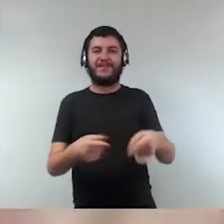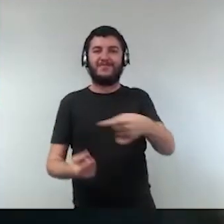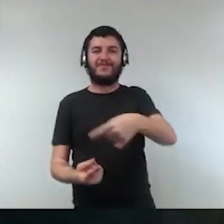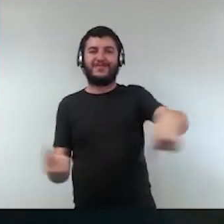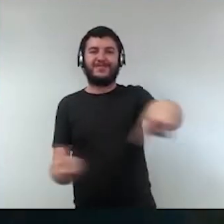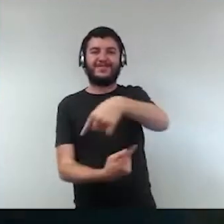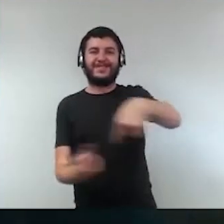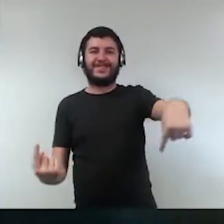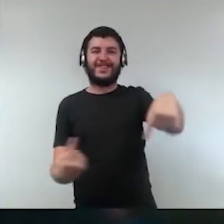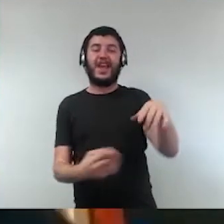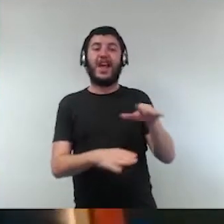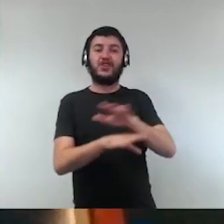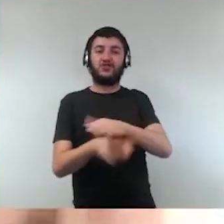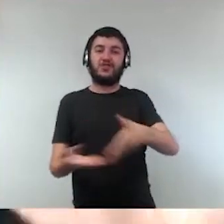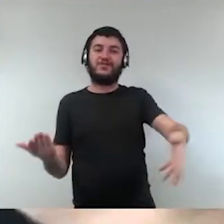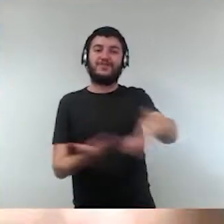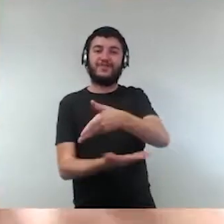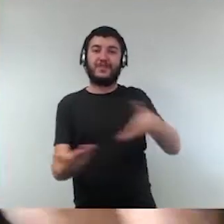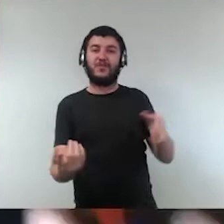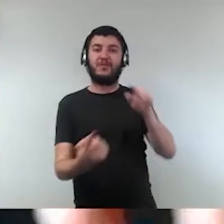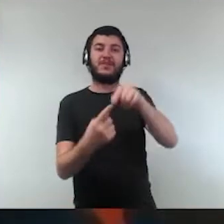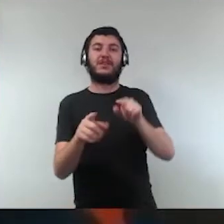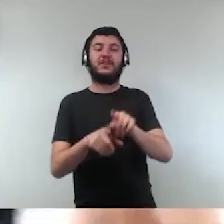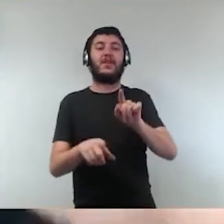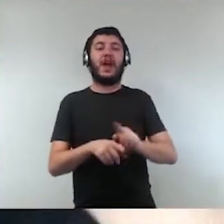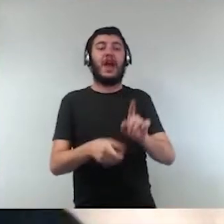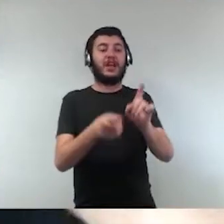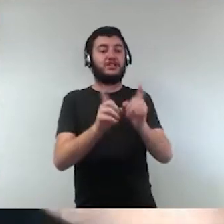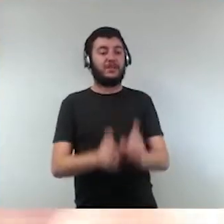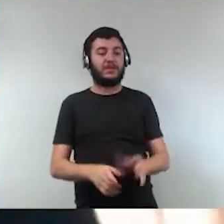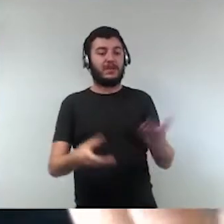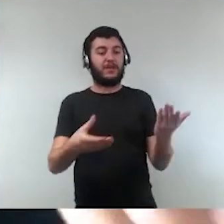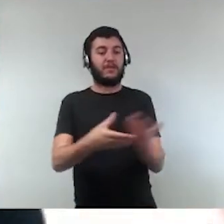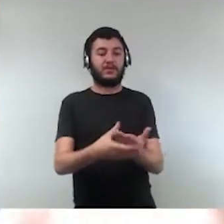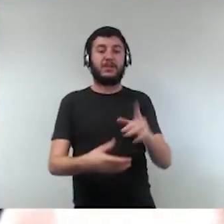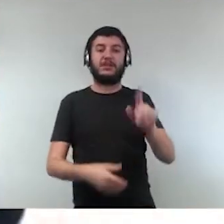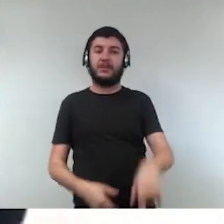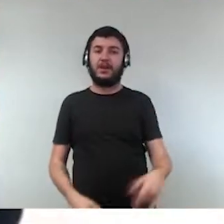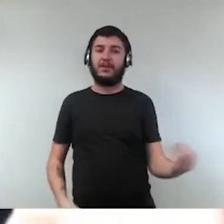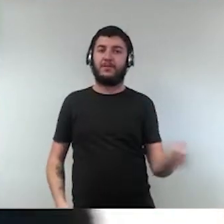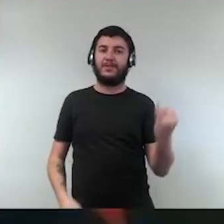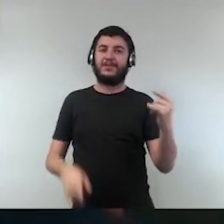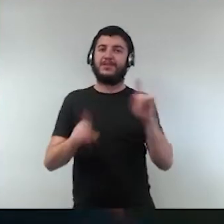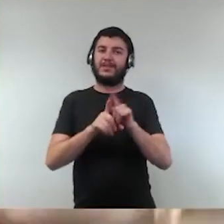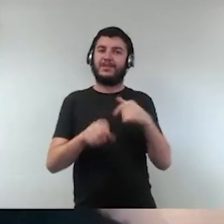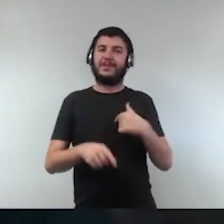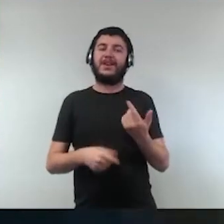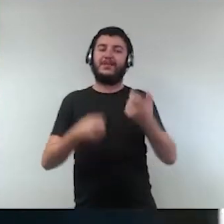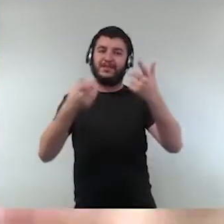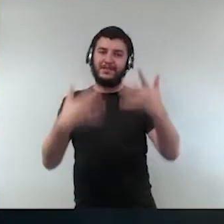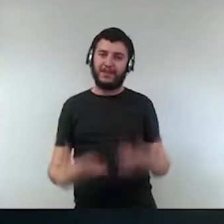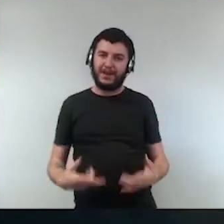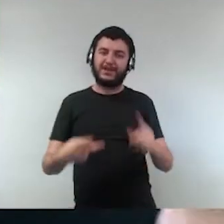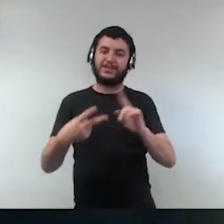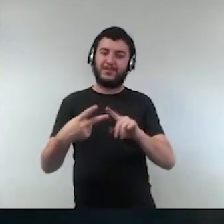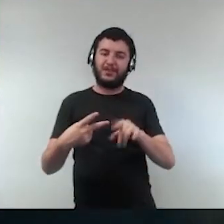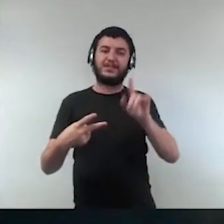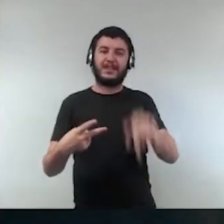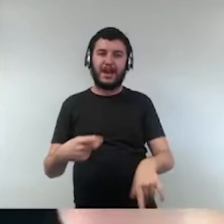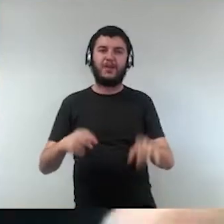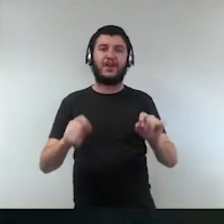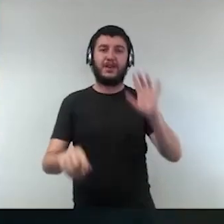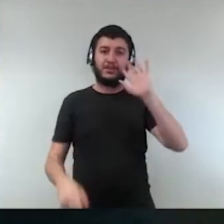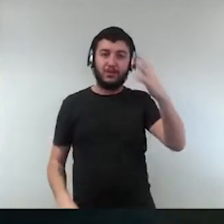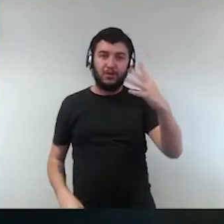coisa, é muito importante. Então, eu quero destacar isso. Destacar como soluções criativas estão